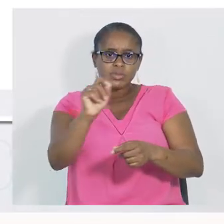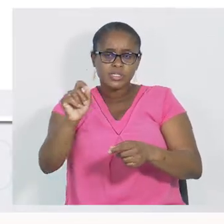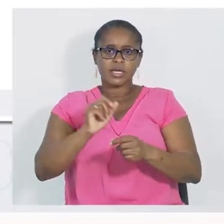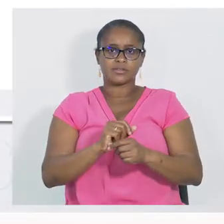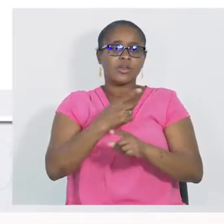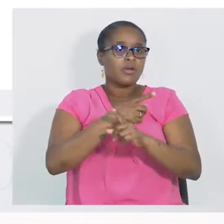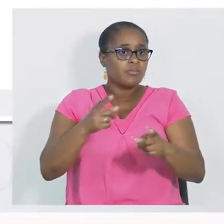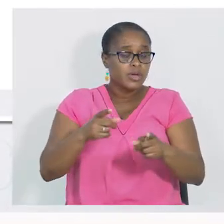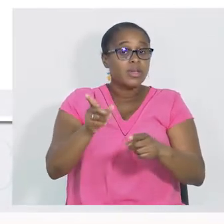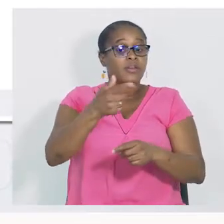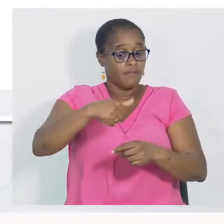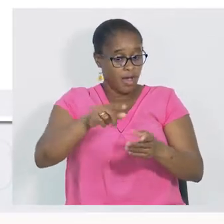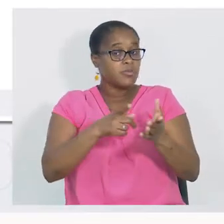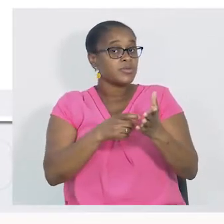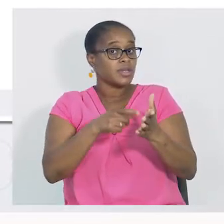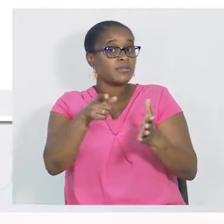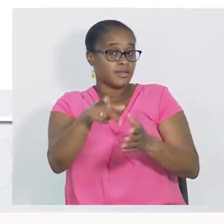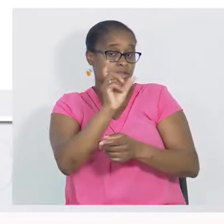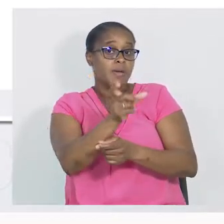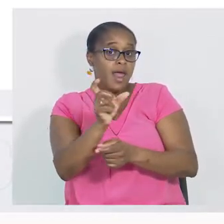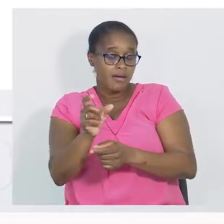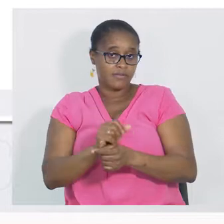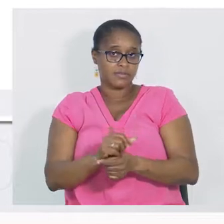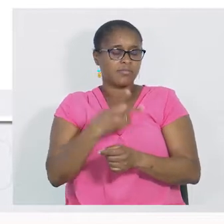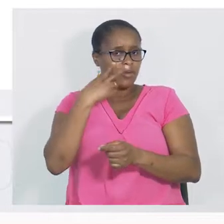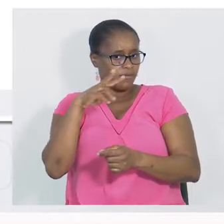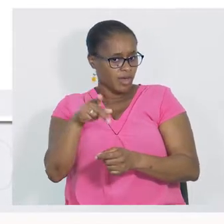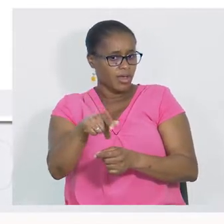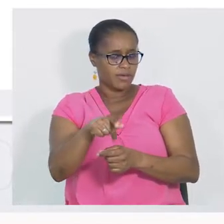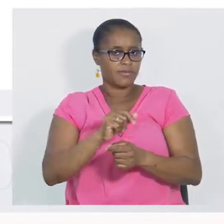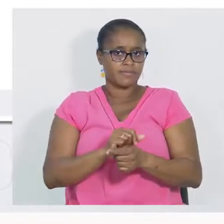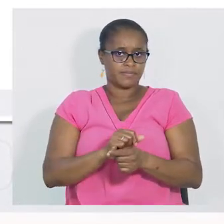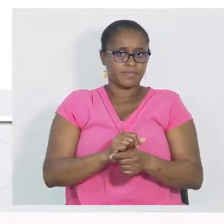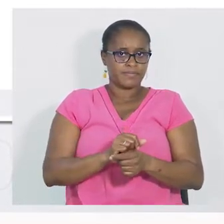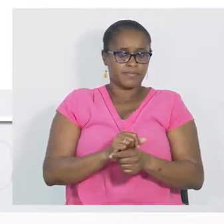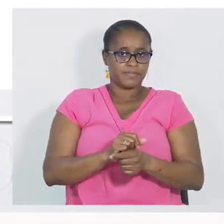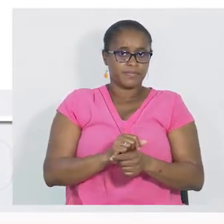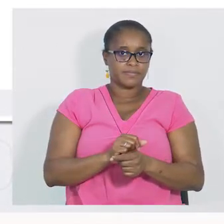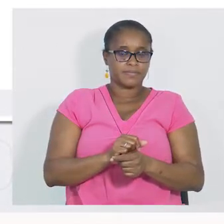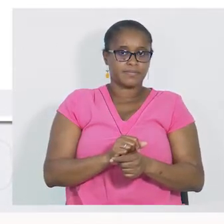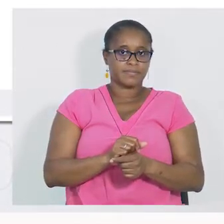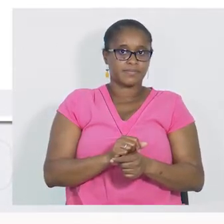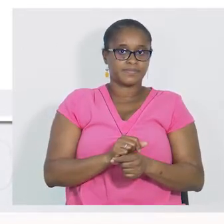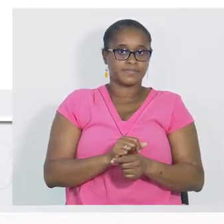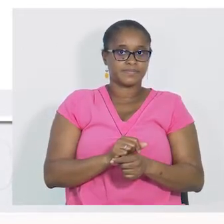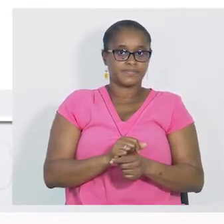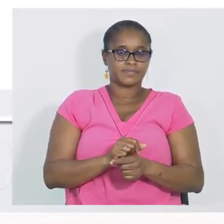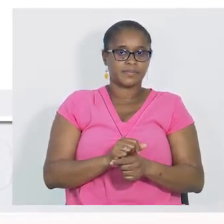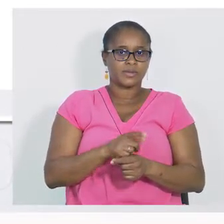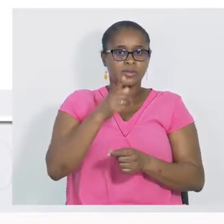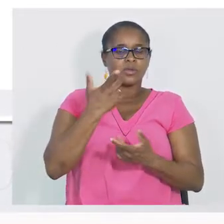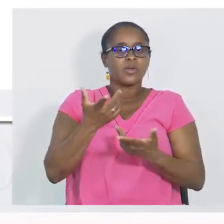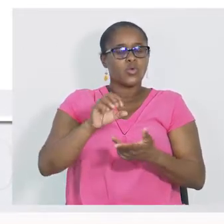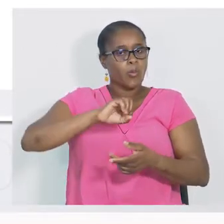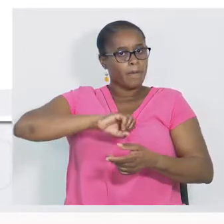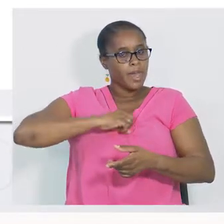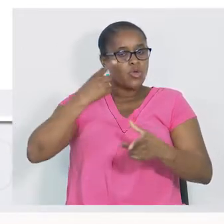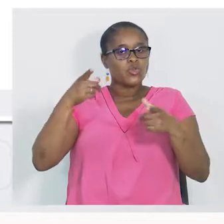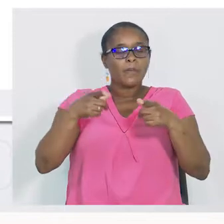acordo com aquilo que nós lemos, vocês vão ver o que é que os meninos sentem, aqueles meninos todos, o que é que eles sentem pela tia